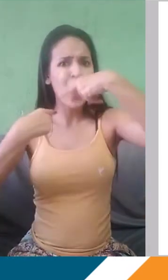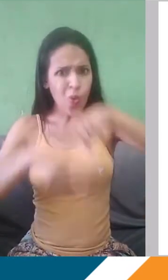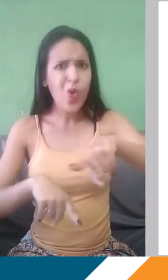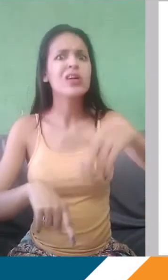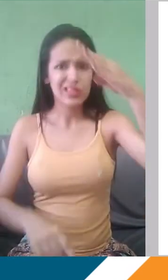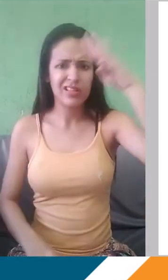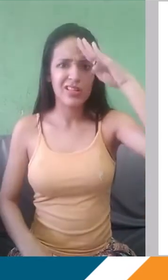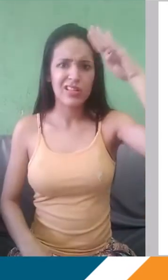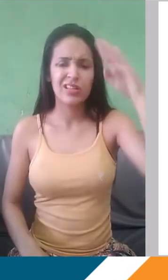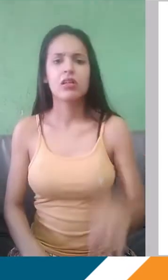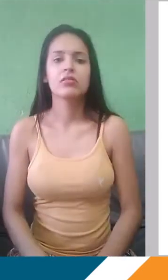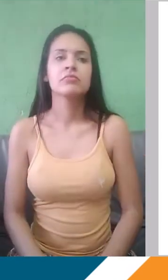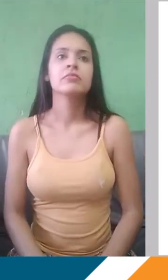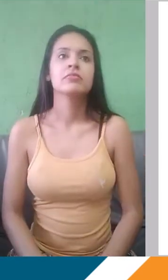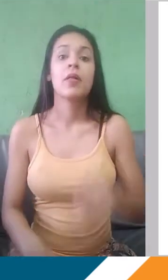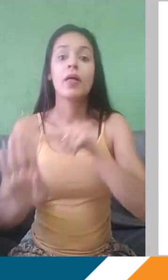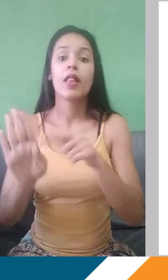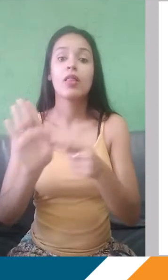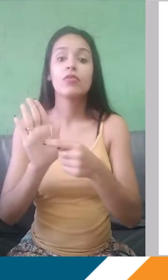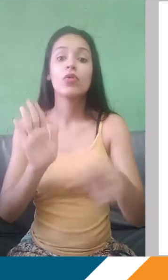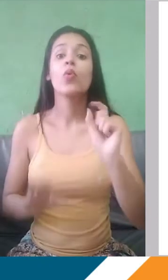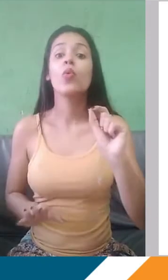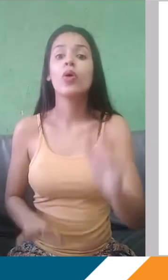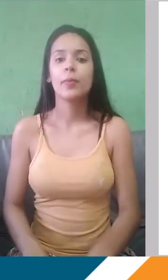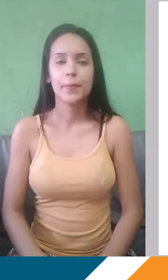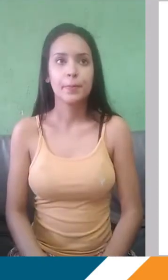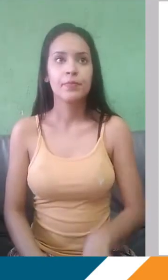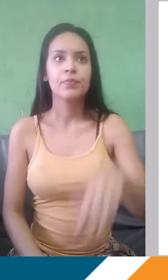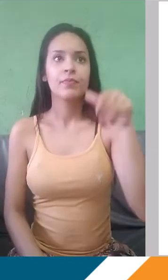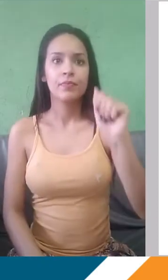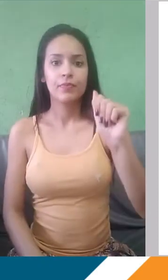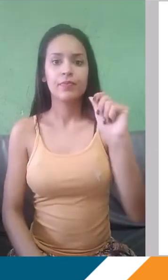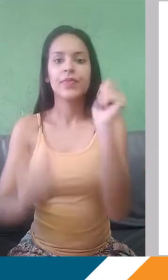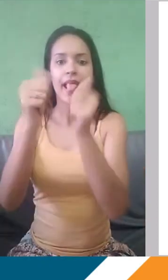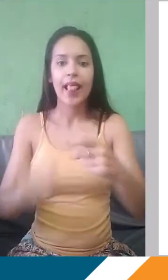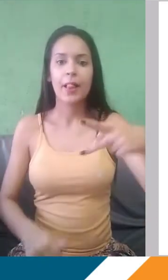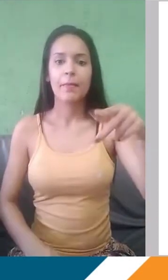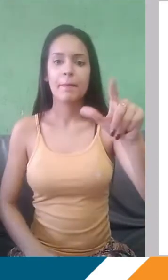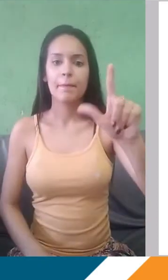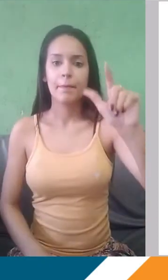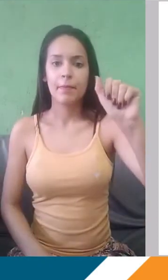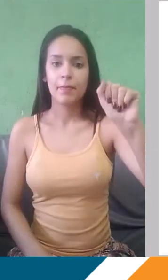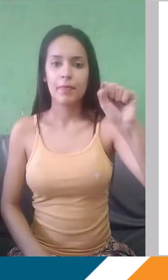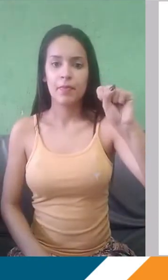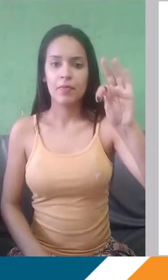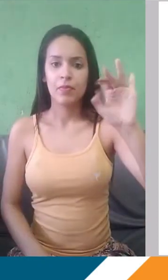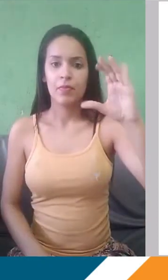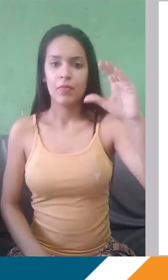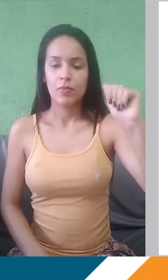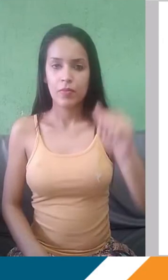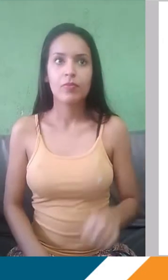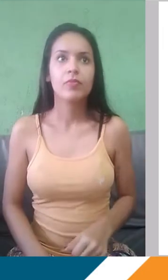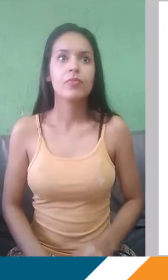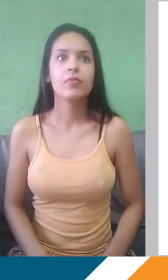protesto a esse período, metaforizando. Alternativa A: as artes plásticas deturpadas pela